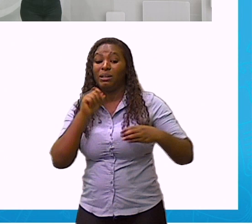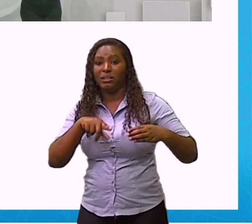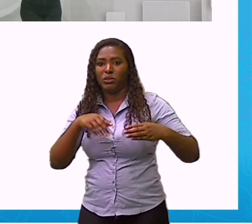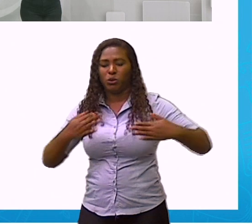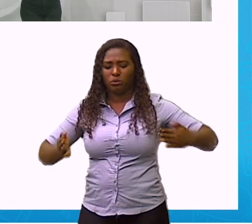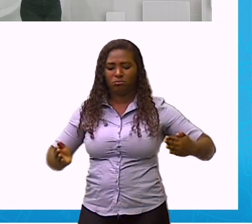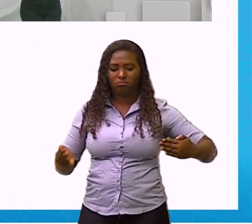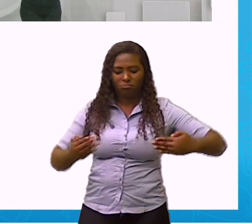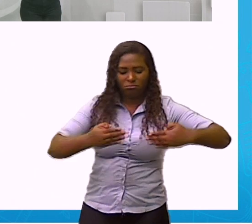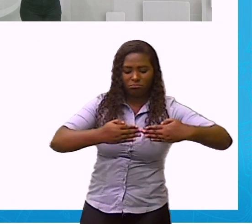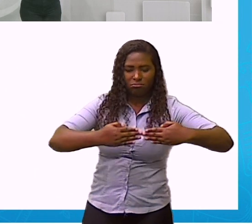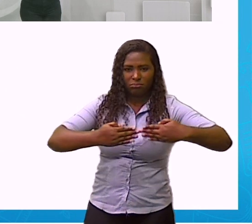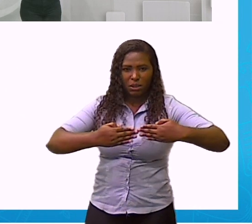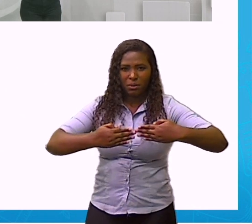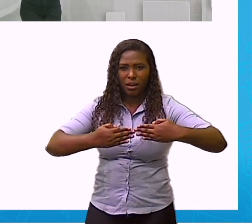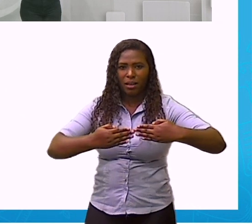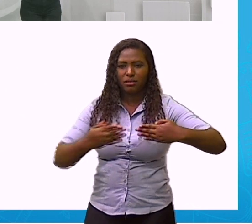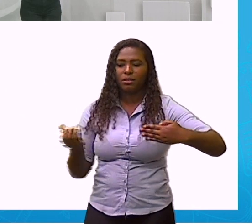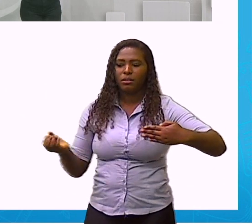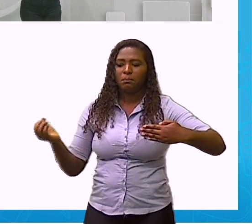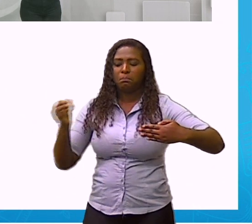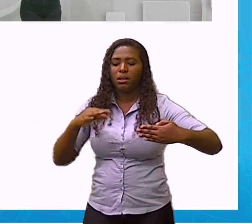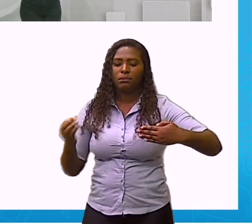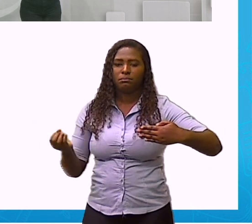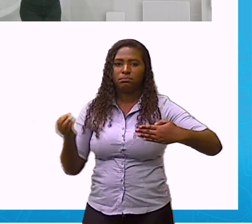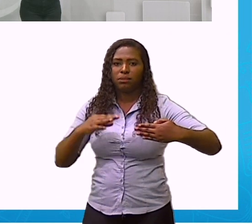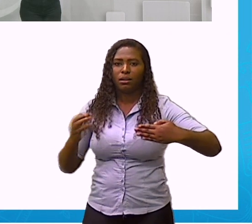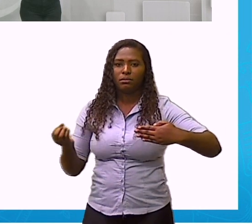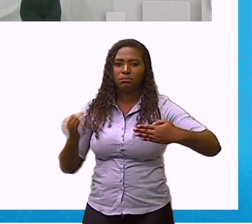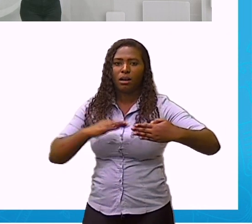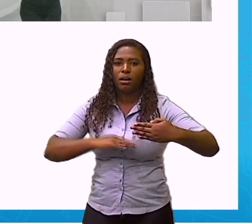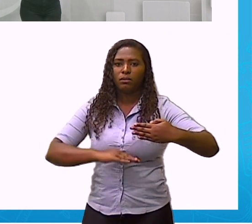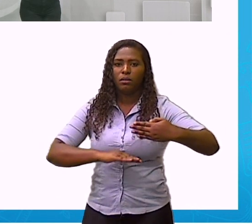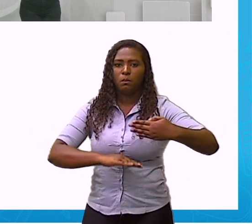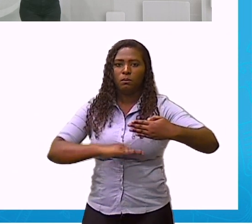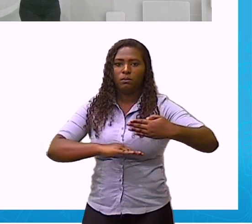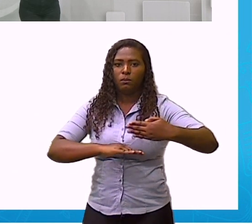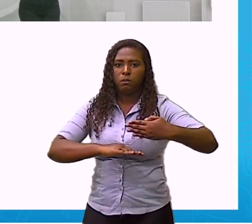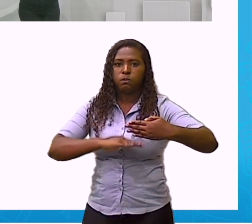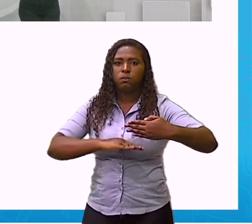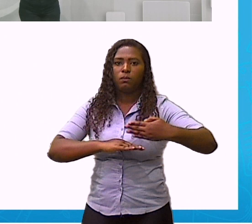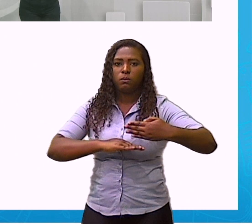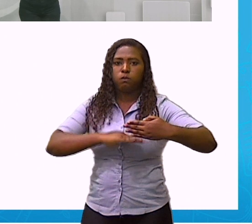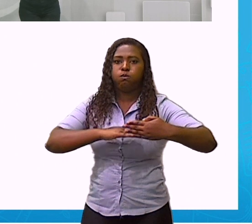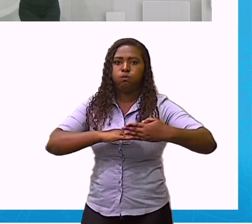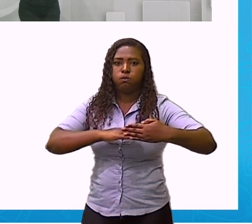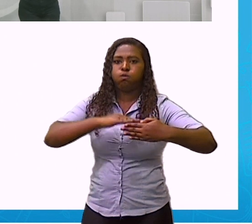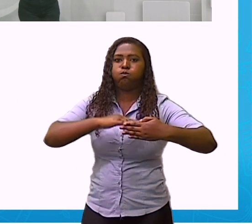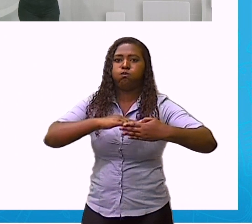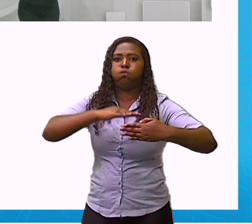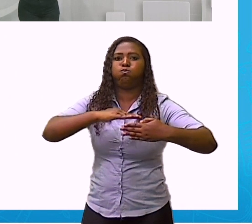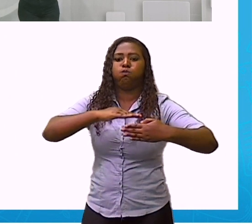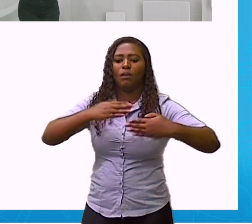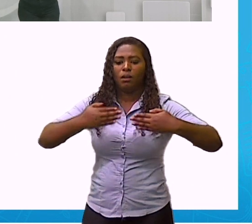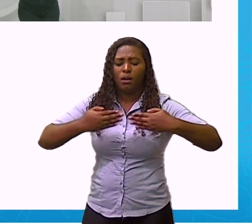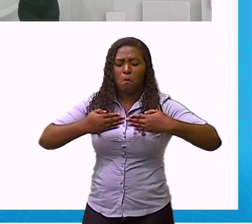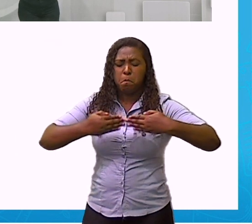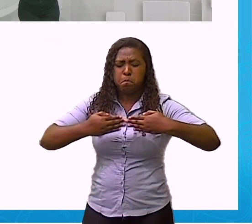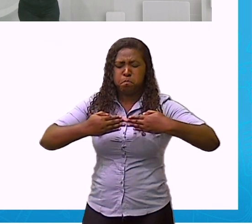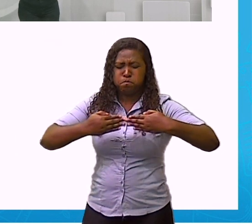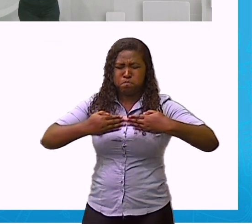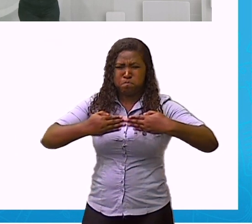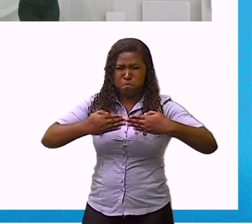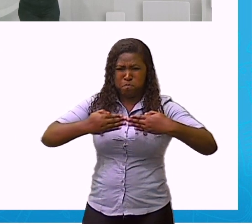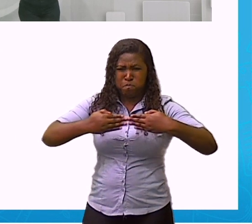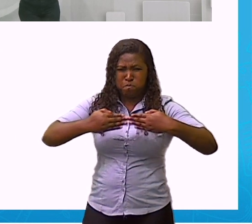da barragem, com uma população de 620 habitantes. Essa cidade desapareceu soterrada